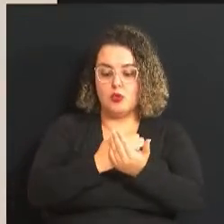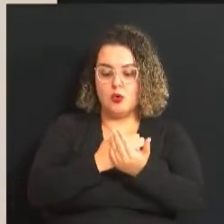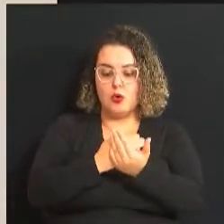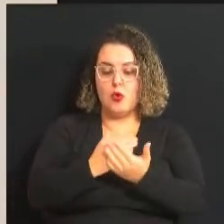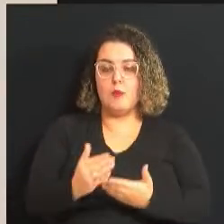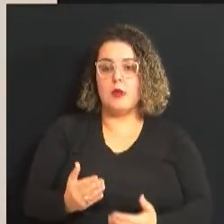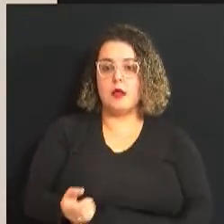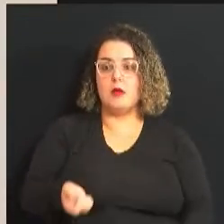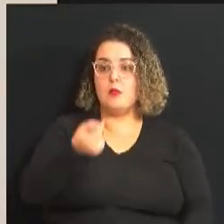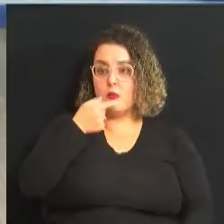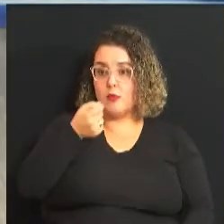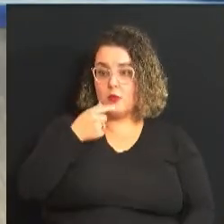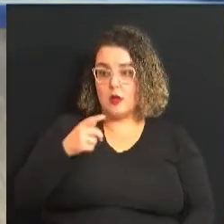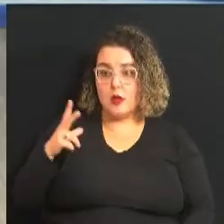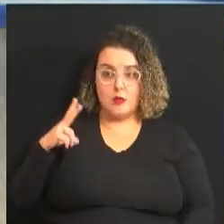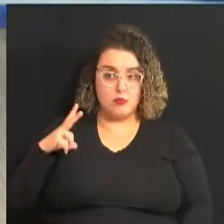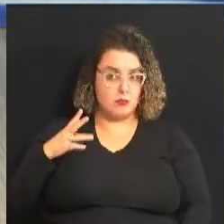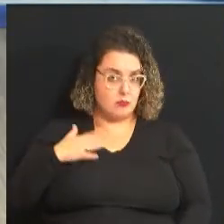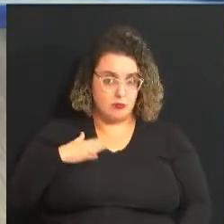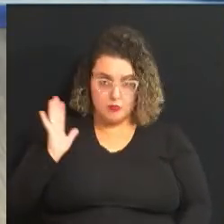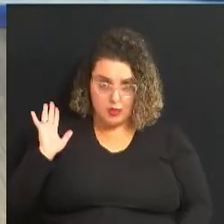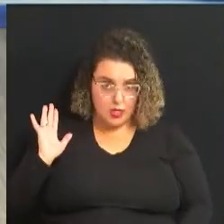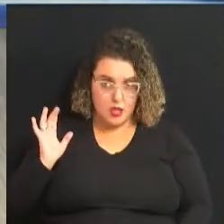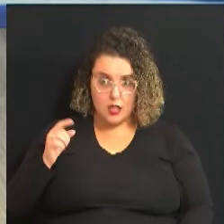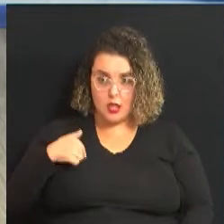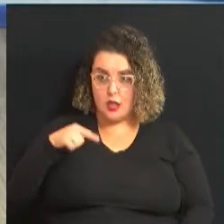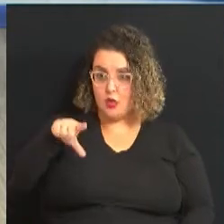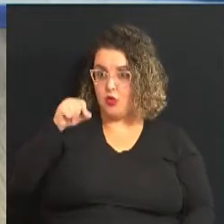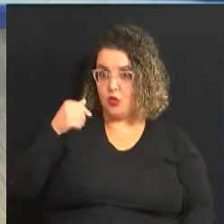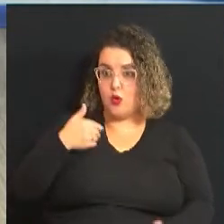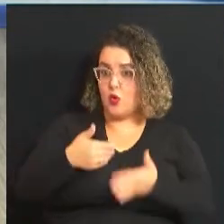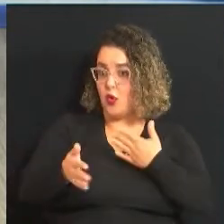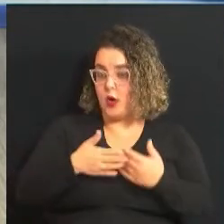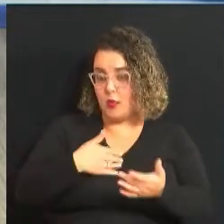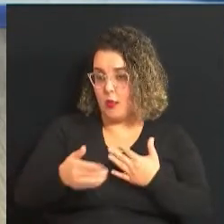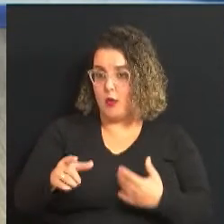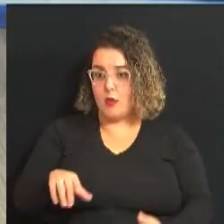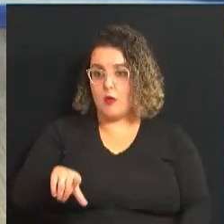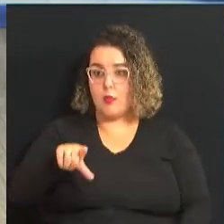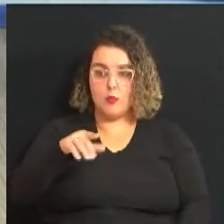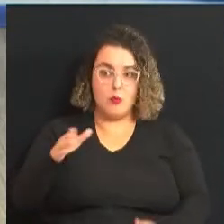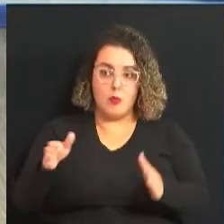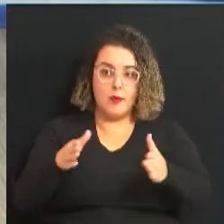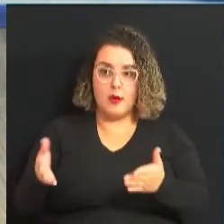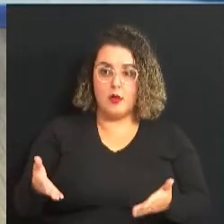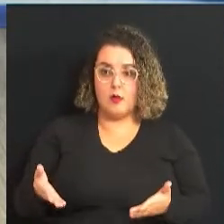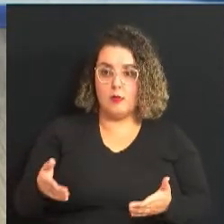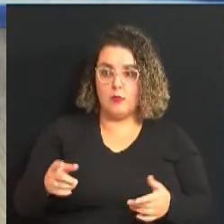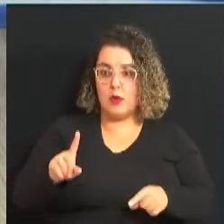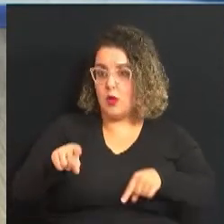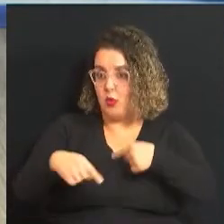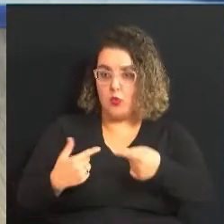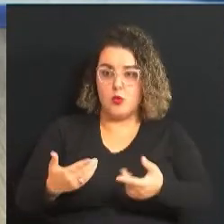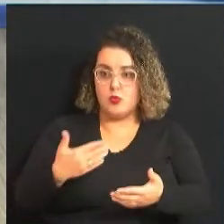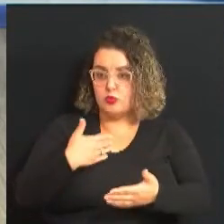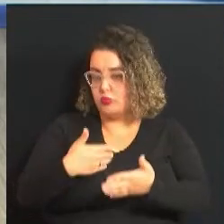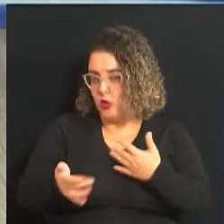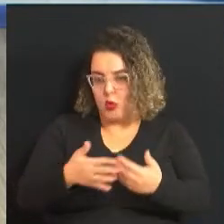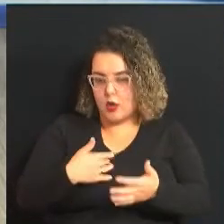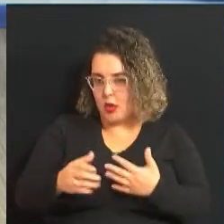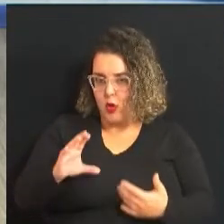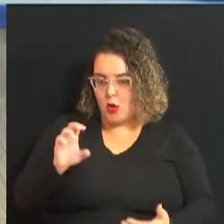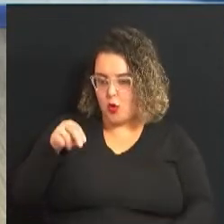conta própria? Em qual momento começar a tomar? Ela está falando da pílula, mas qualquer outro método contraceptivo, ou